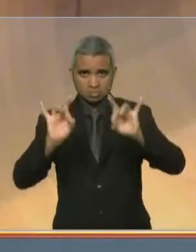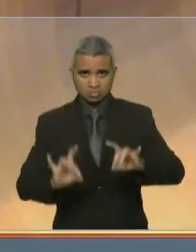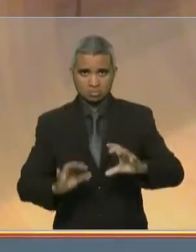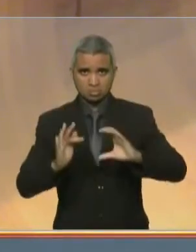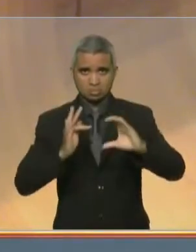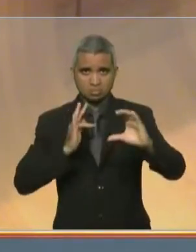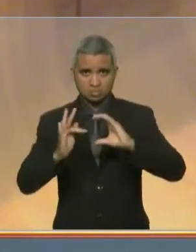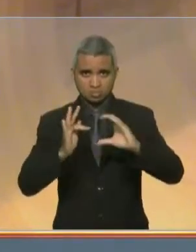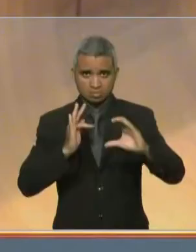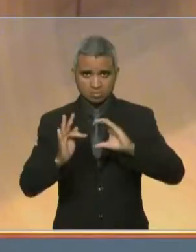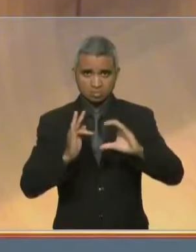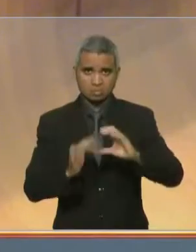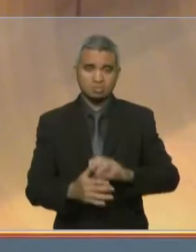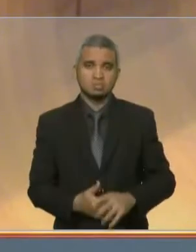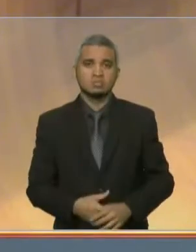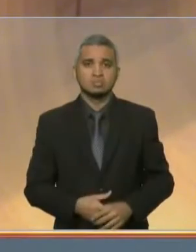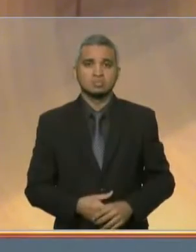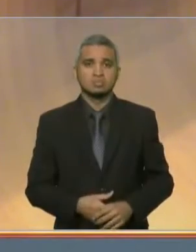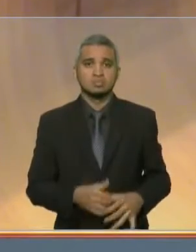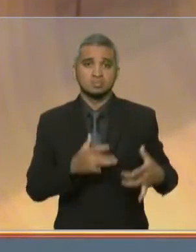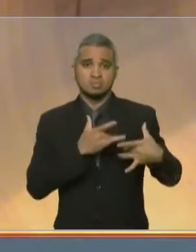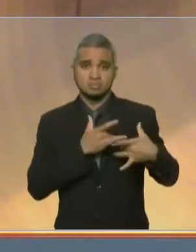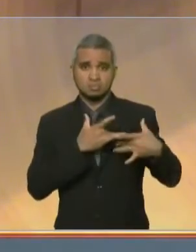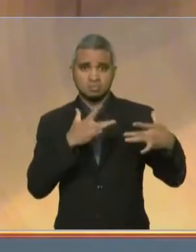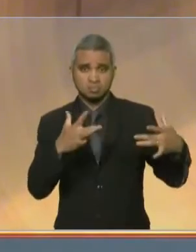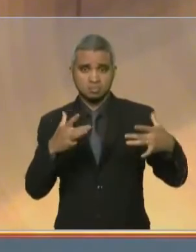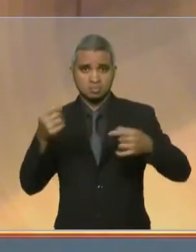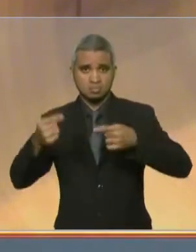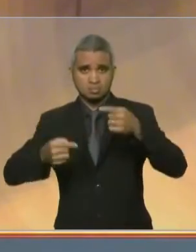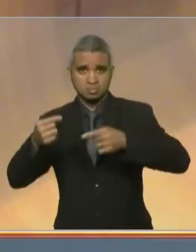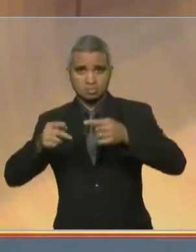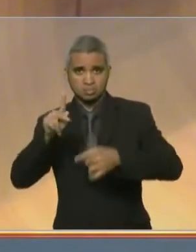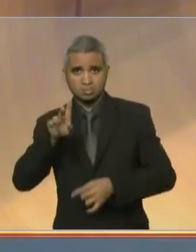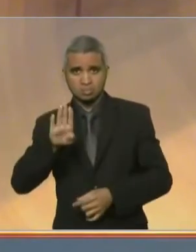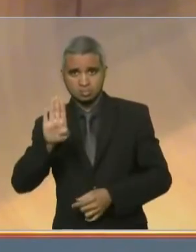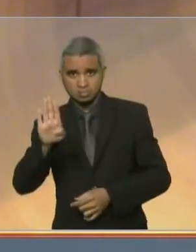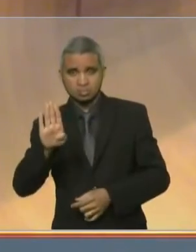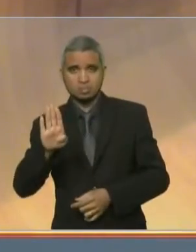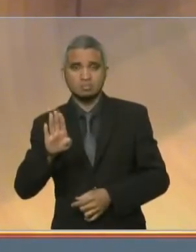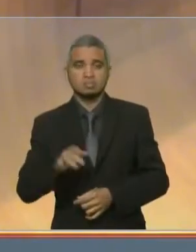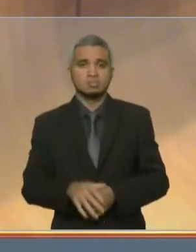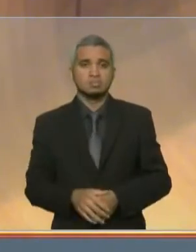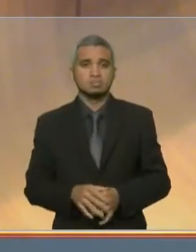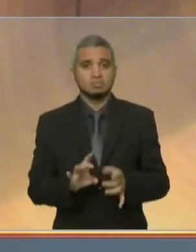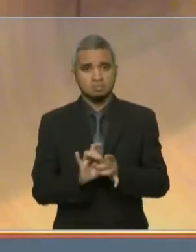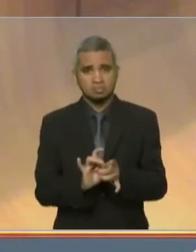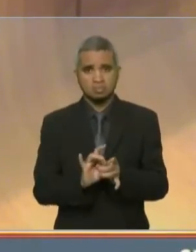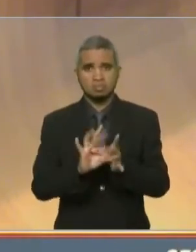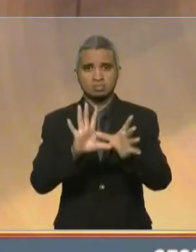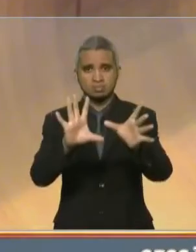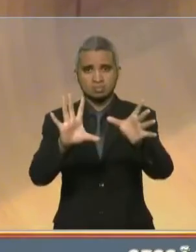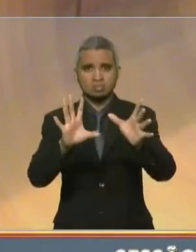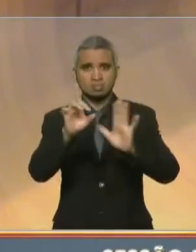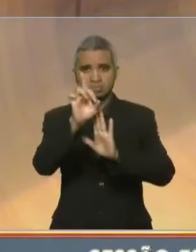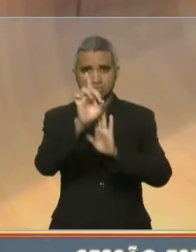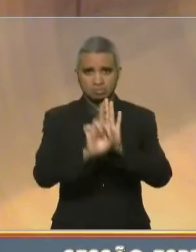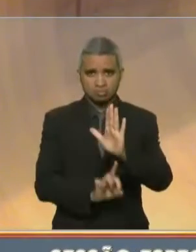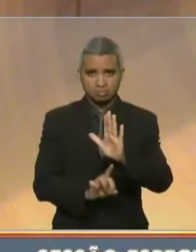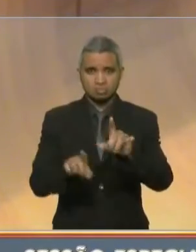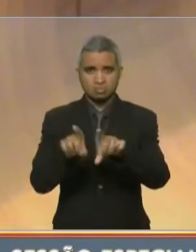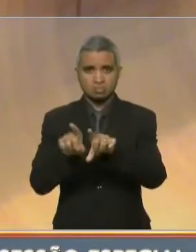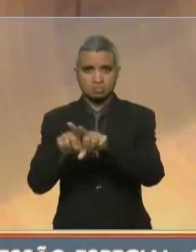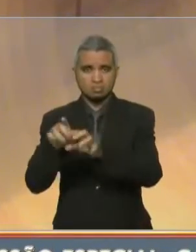fraternidade. Fraternidade e políticas públicas, serás libertado pelo direito e pela